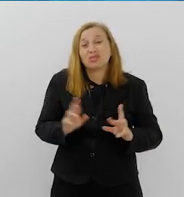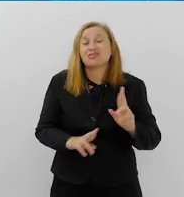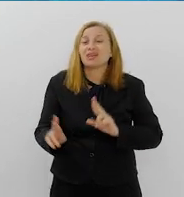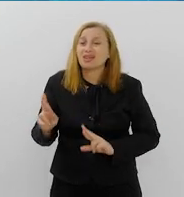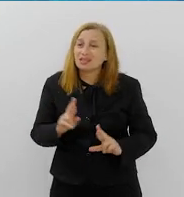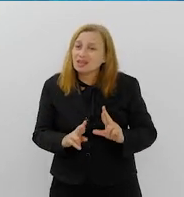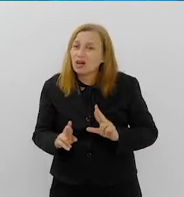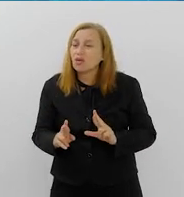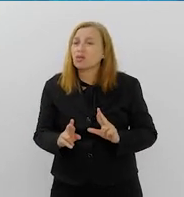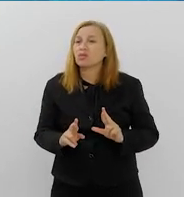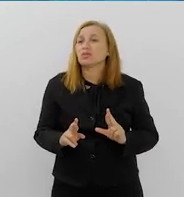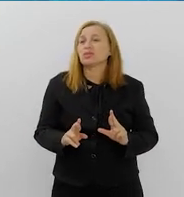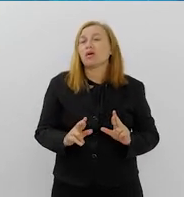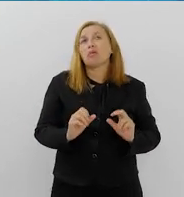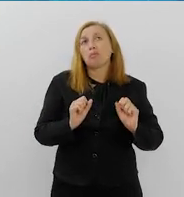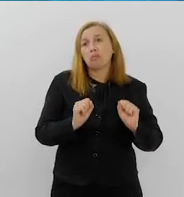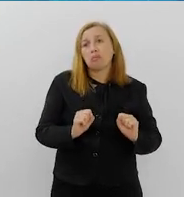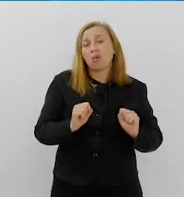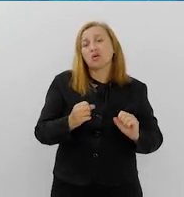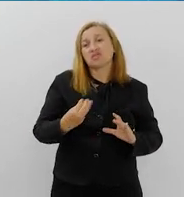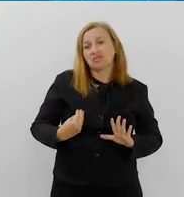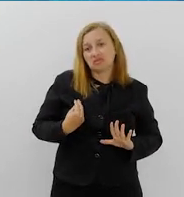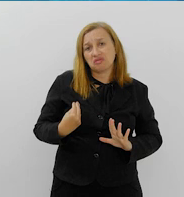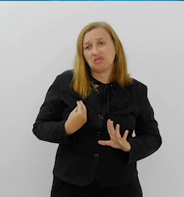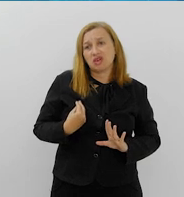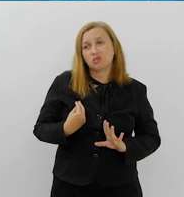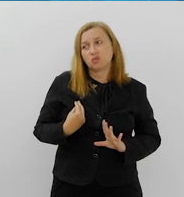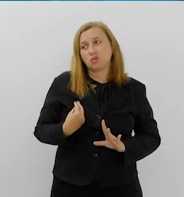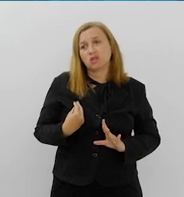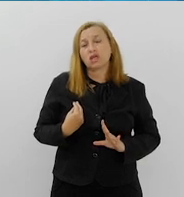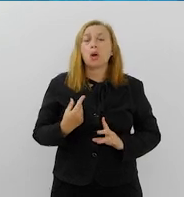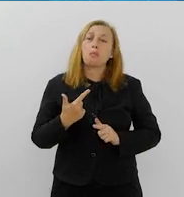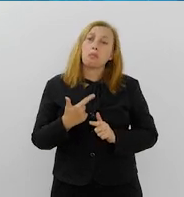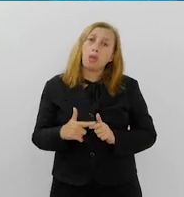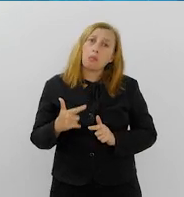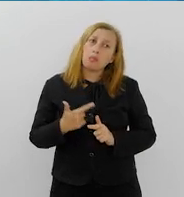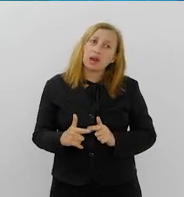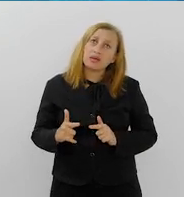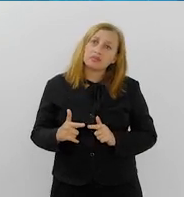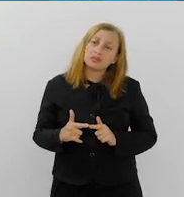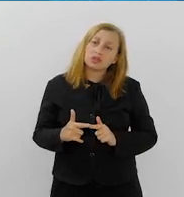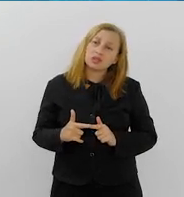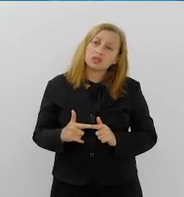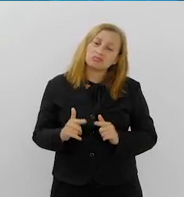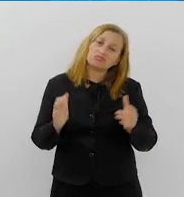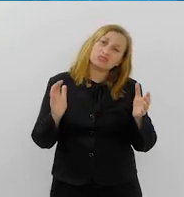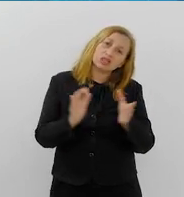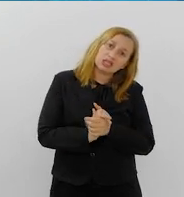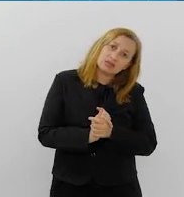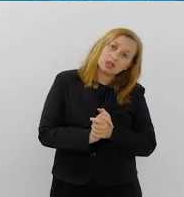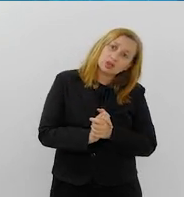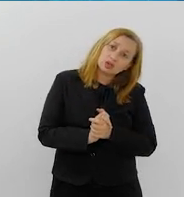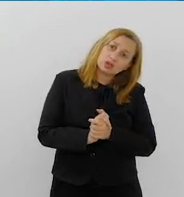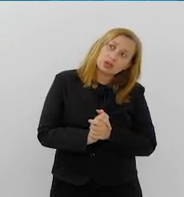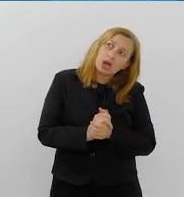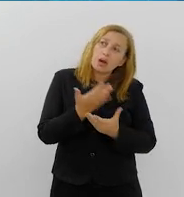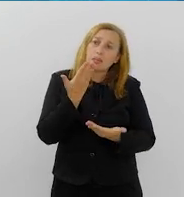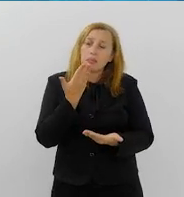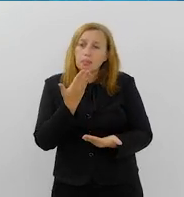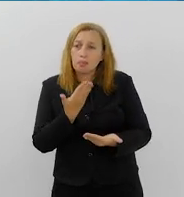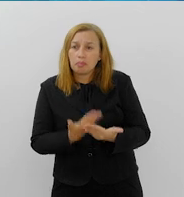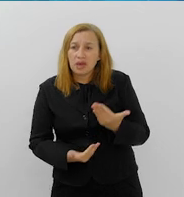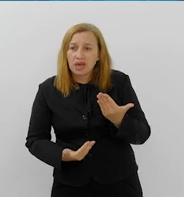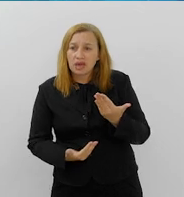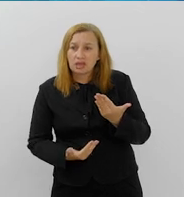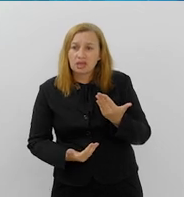de relacionamento que a pessoa pode estar vivendo, né? Problemas de conjugais,